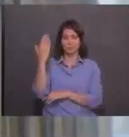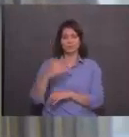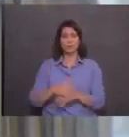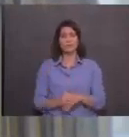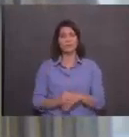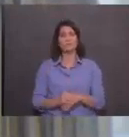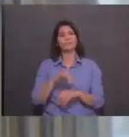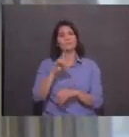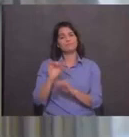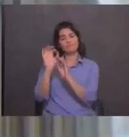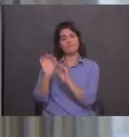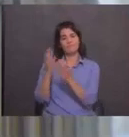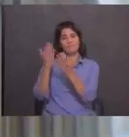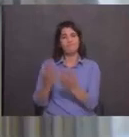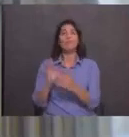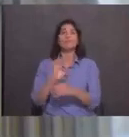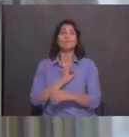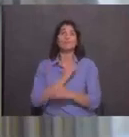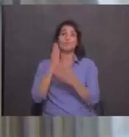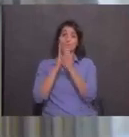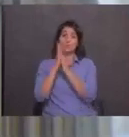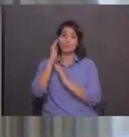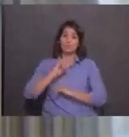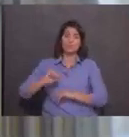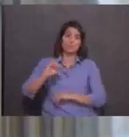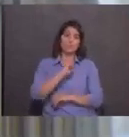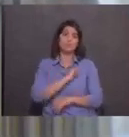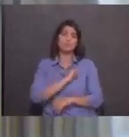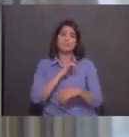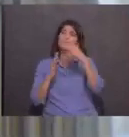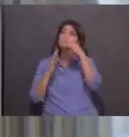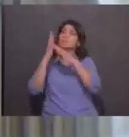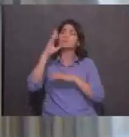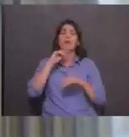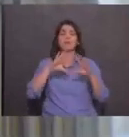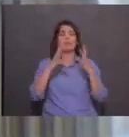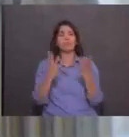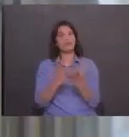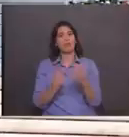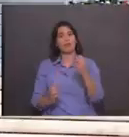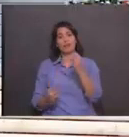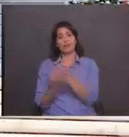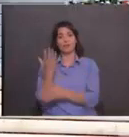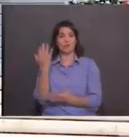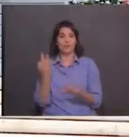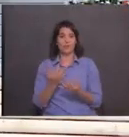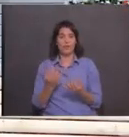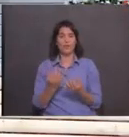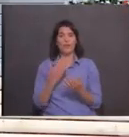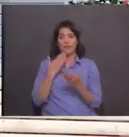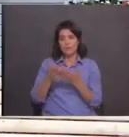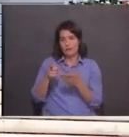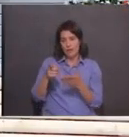bendito seja o Senhor nosso Deus, Criador do céu e da terra, que te conduziu para